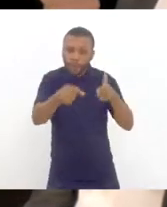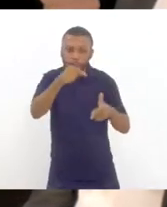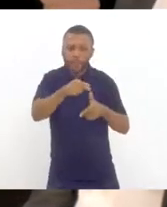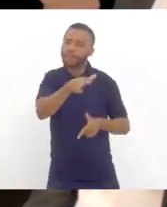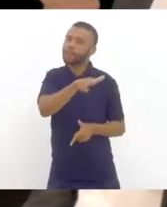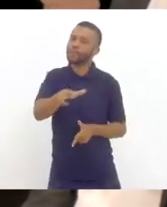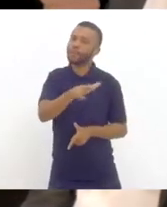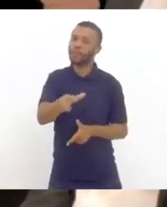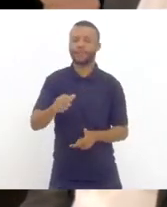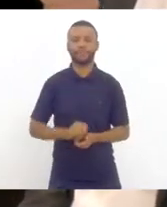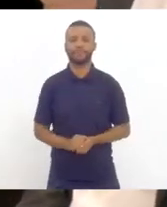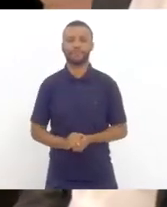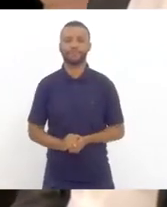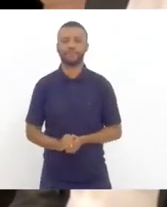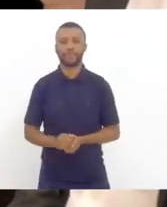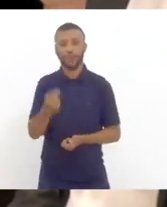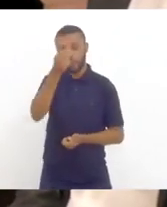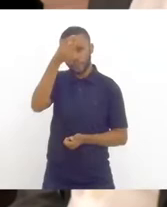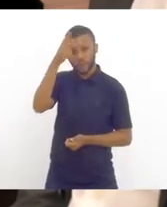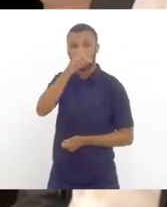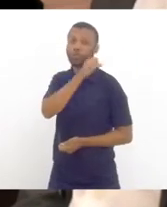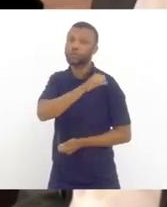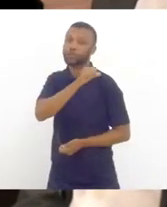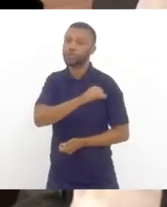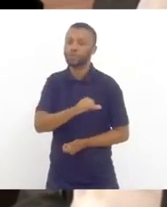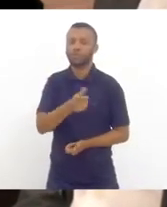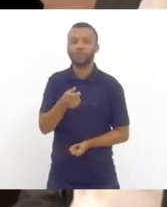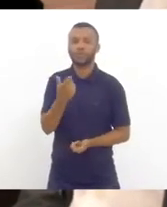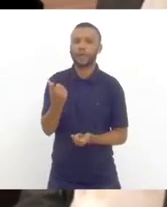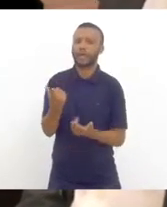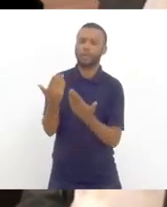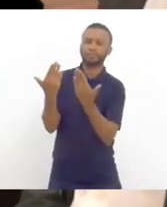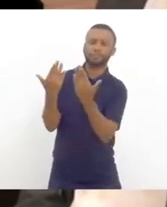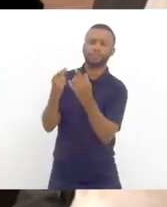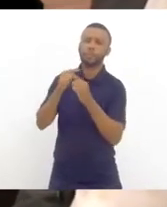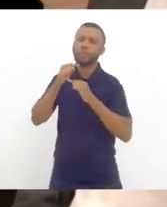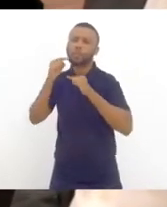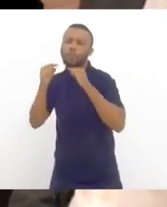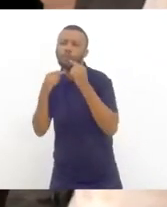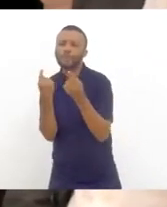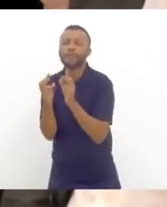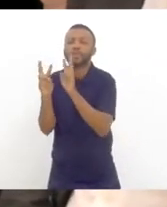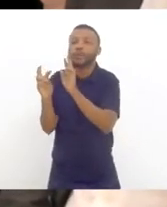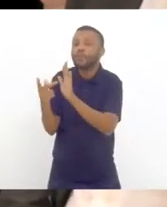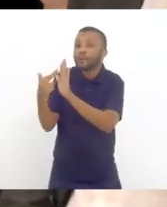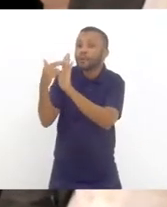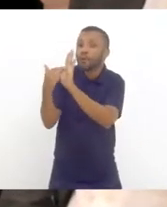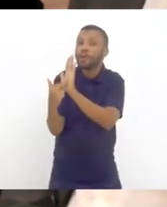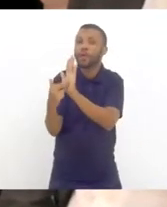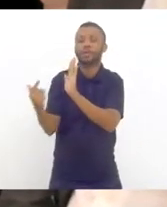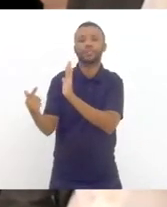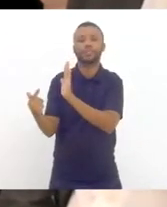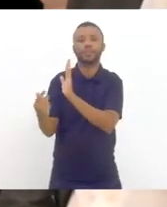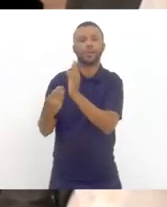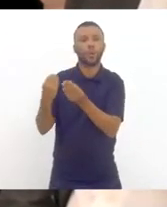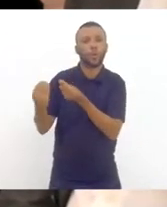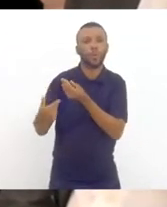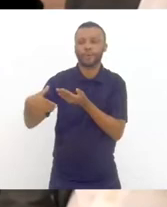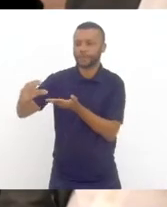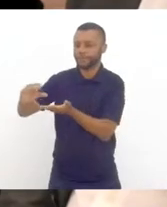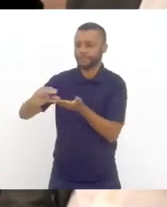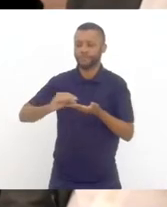O município do Rio de Janeiro não está questionando os critérios hoje de repartição